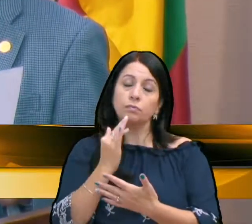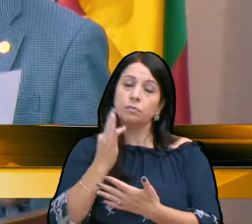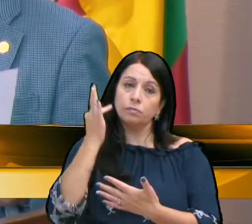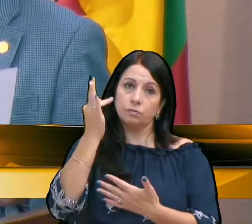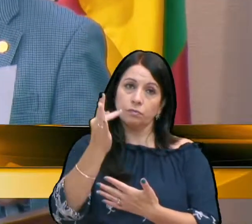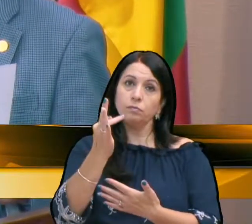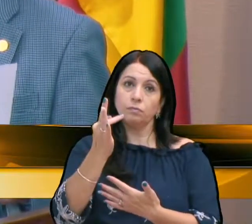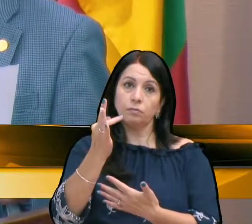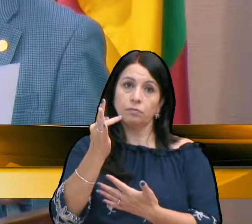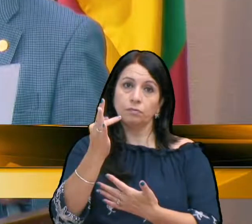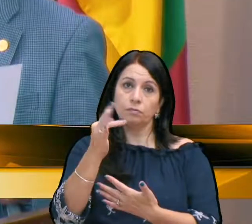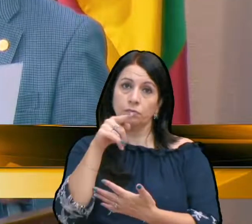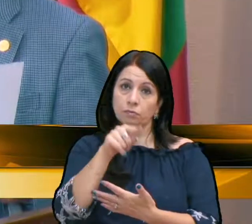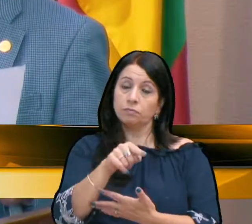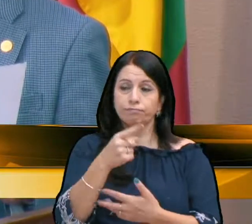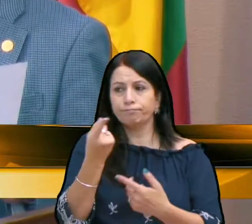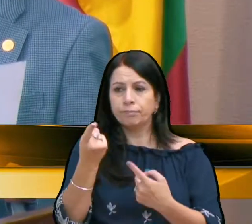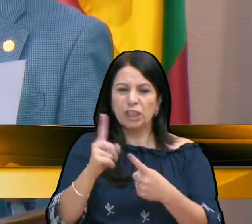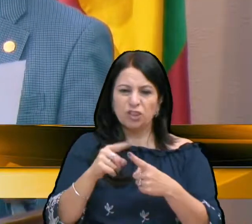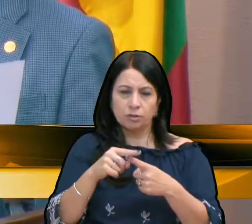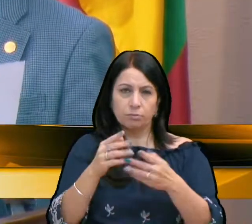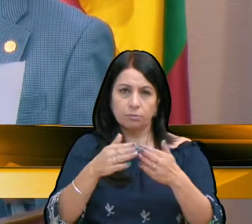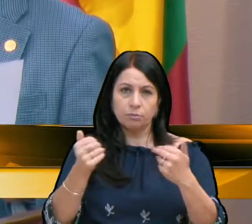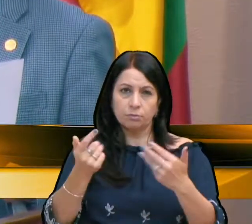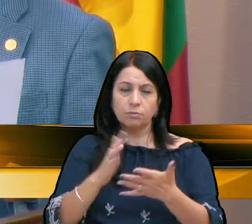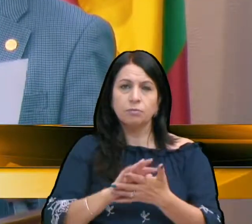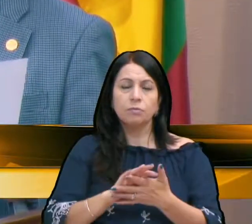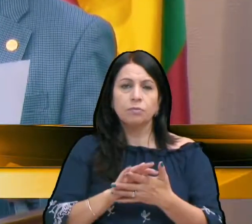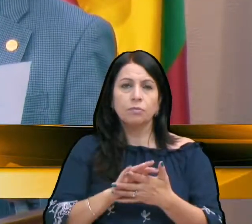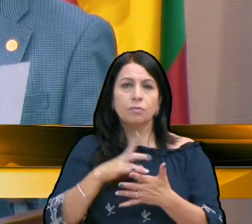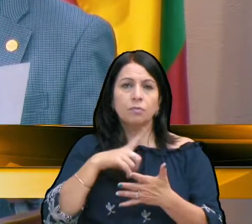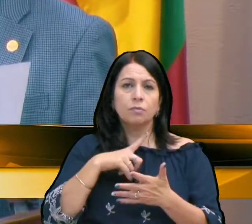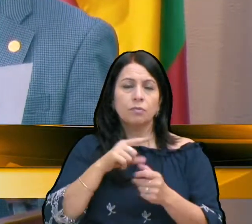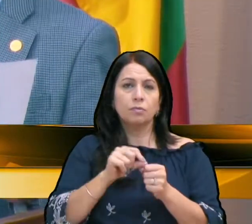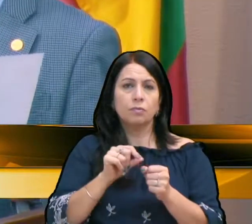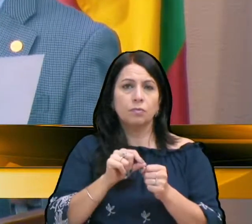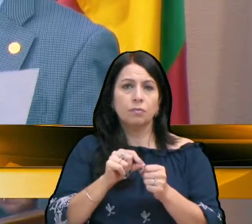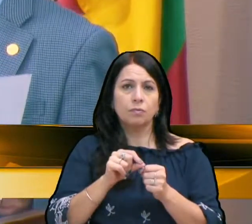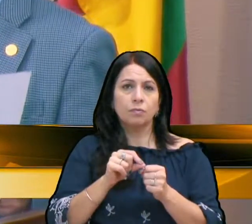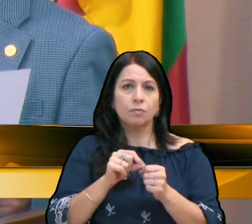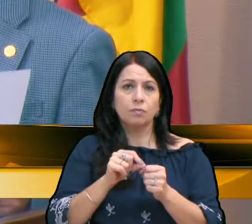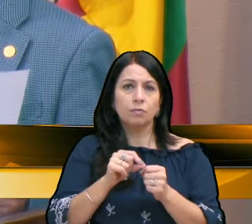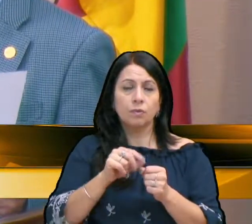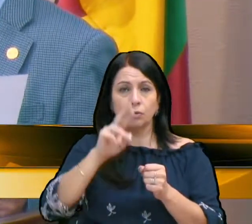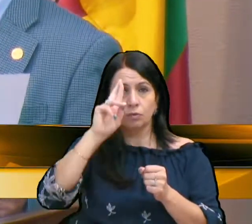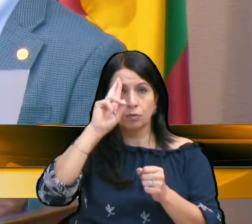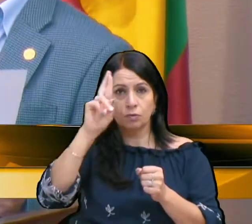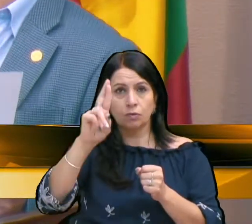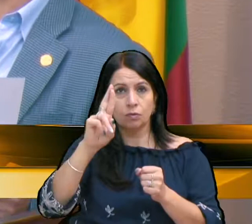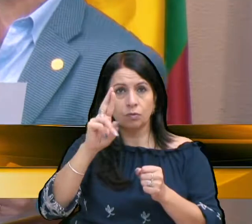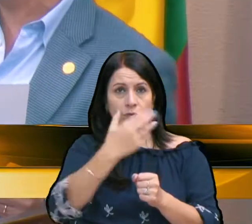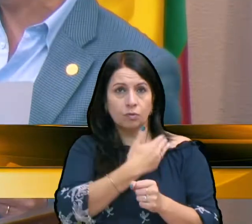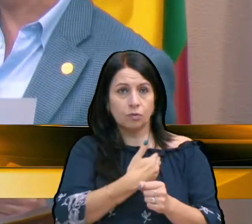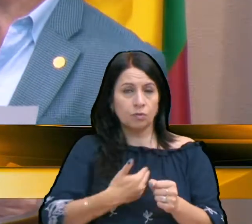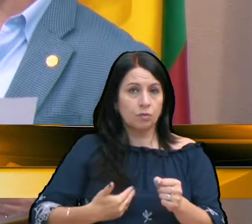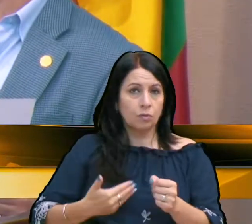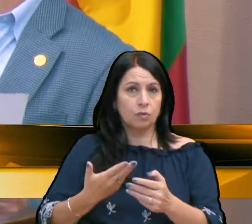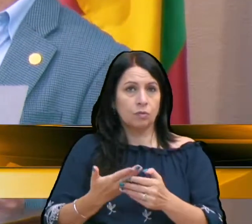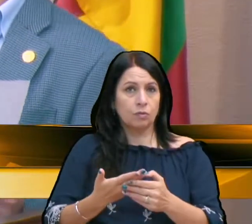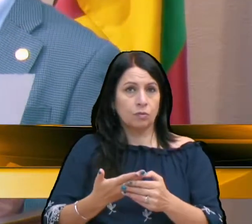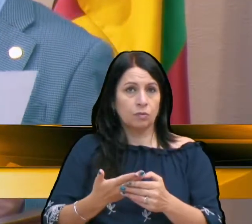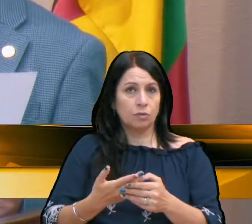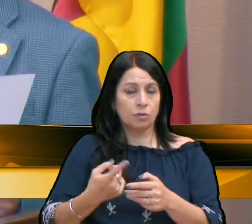futuro esse tipo de solicitação seja feita entre os chefes de governos.